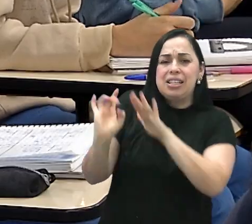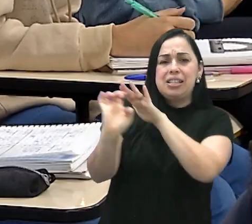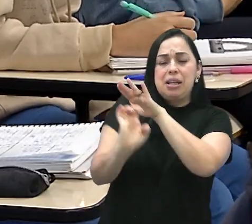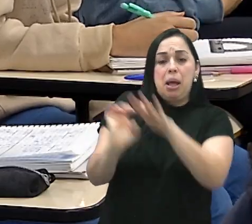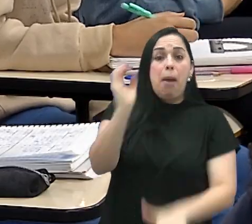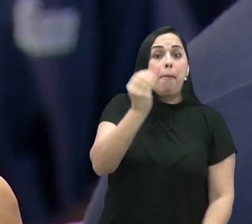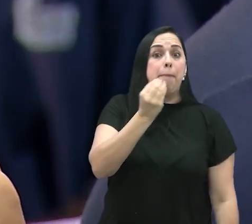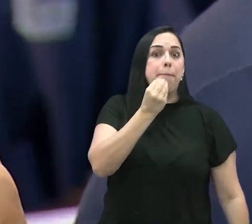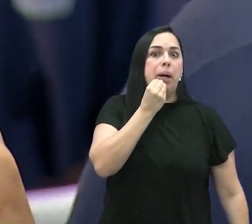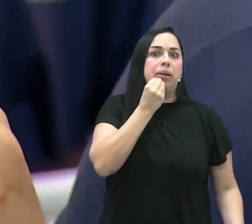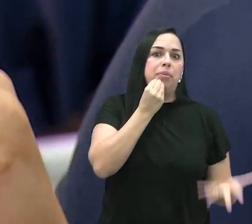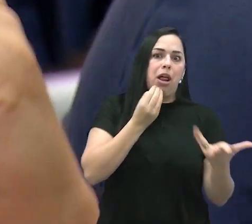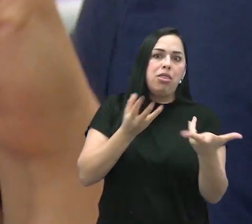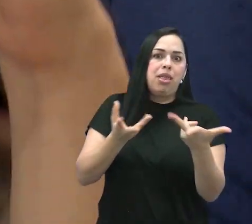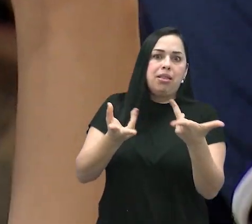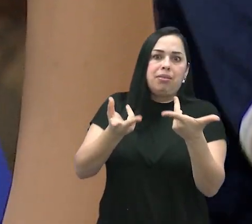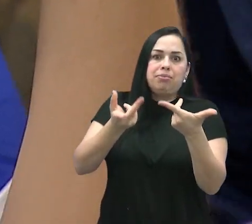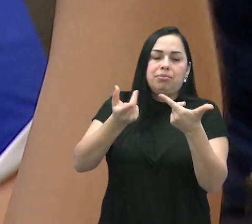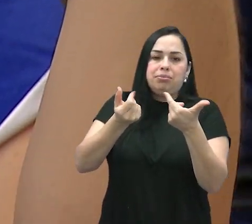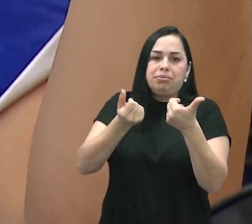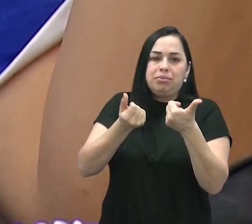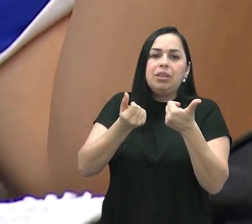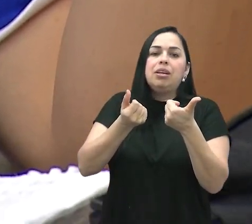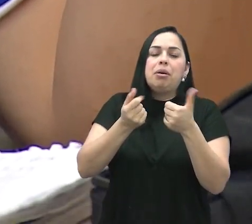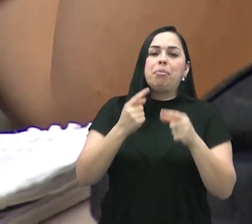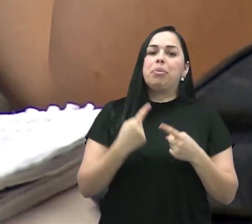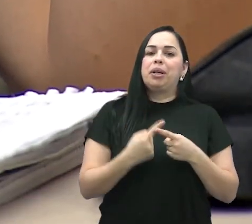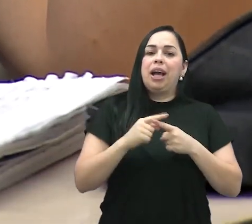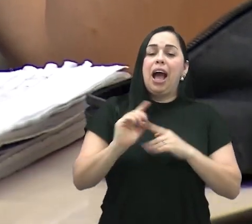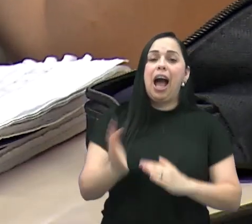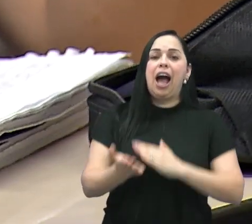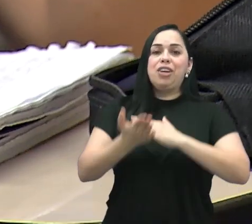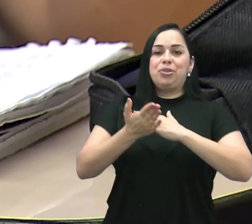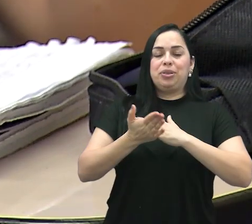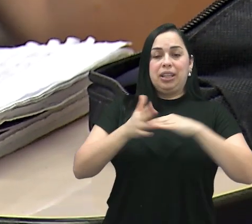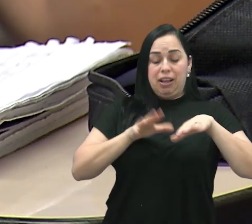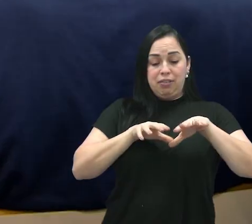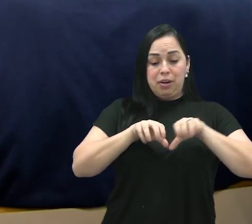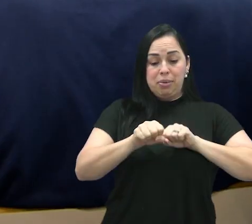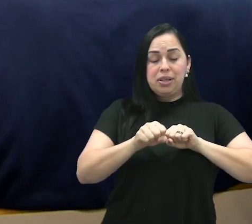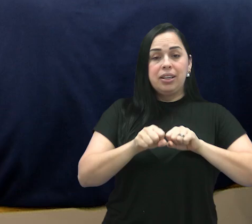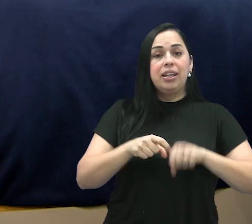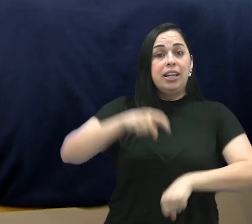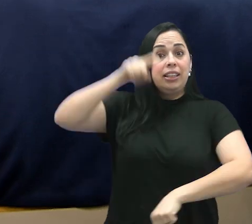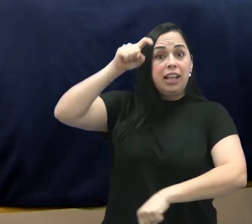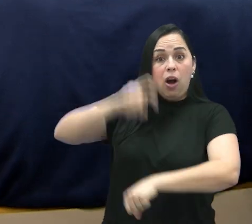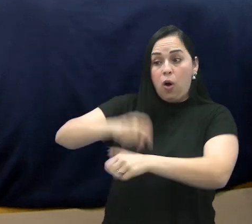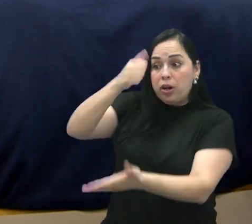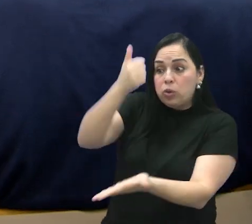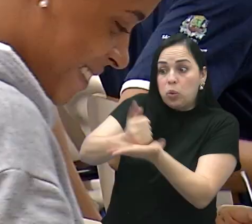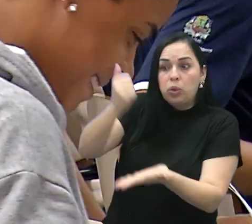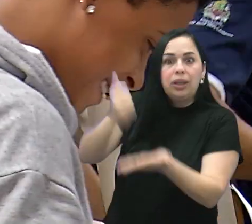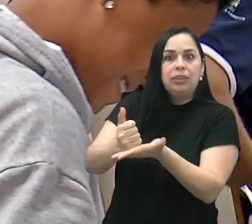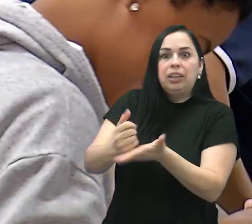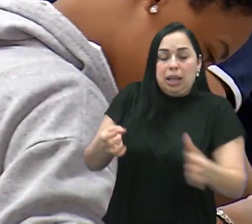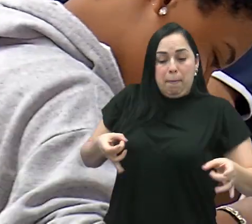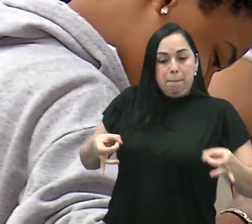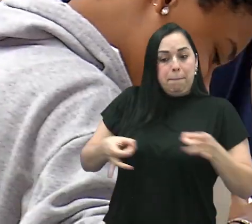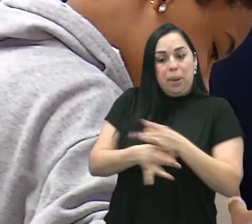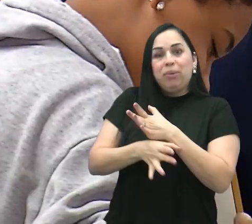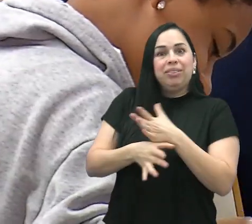das empresas é uma grande oportunidade para complementar ainda mais a formação e chegar ao mercado de trabalho